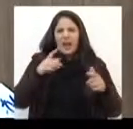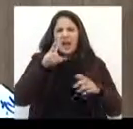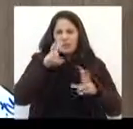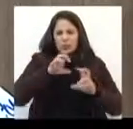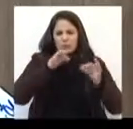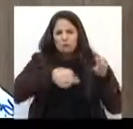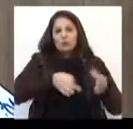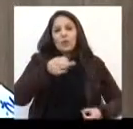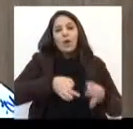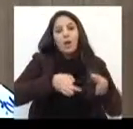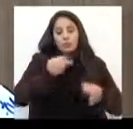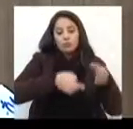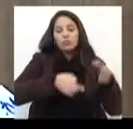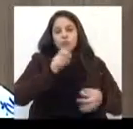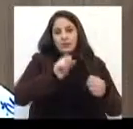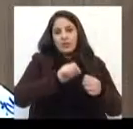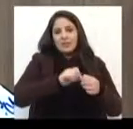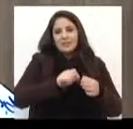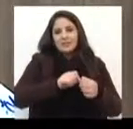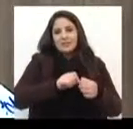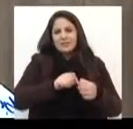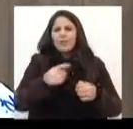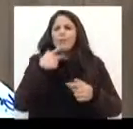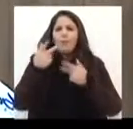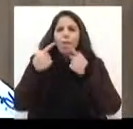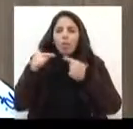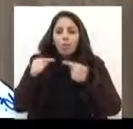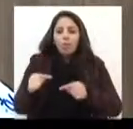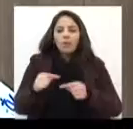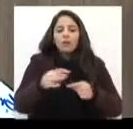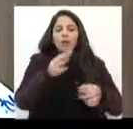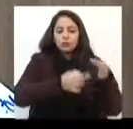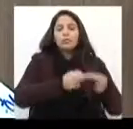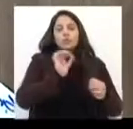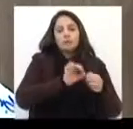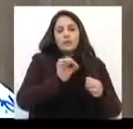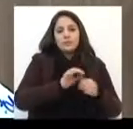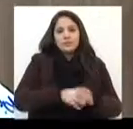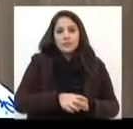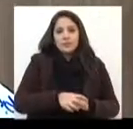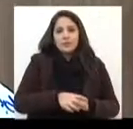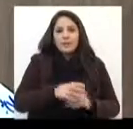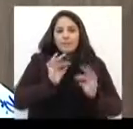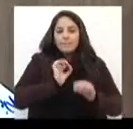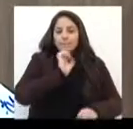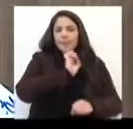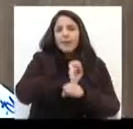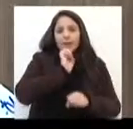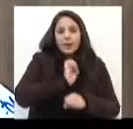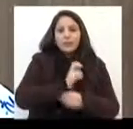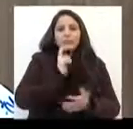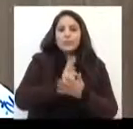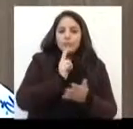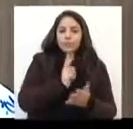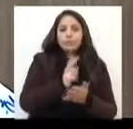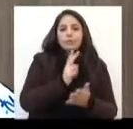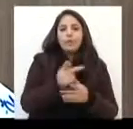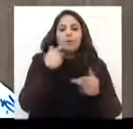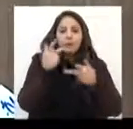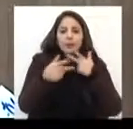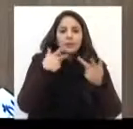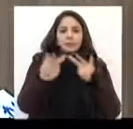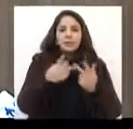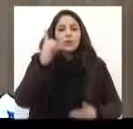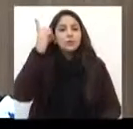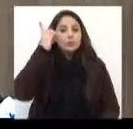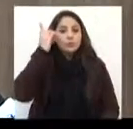julgamento, deixa a justiça fazer. Agora temos que parar de continuar alimentando de que a Dilma, o PT e